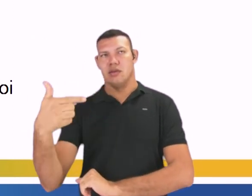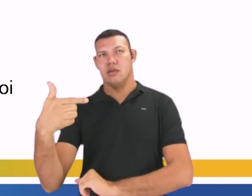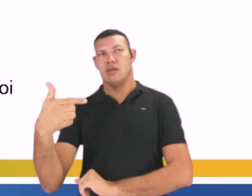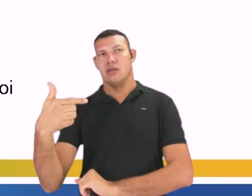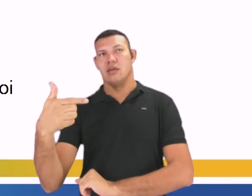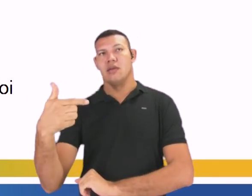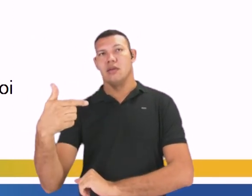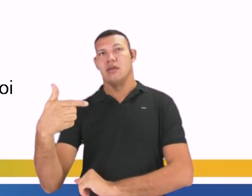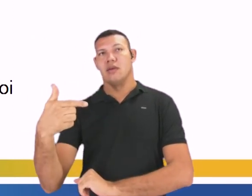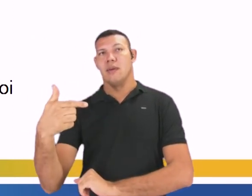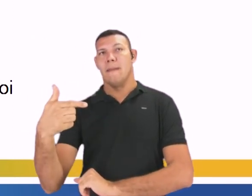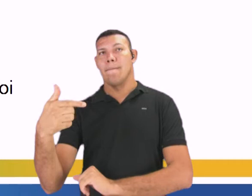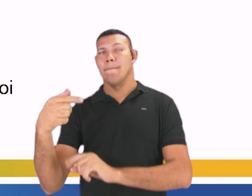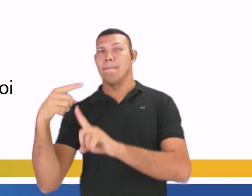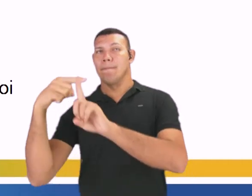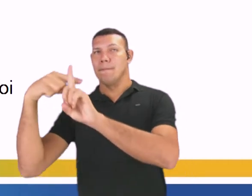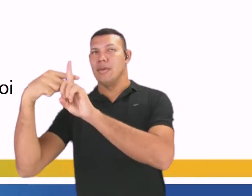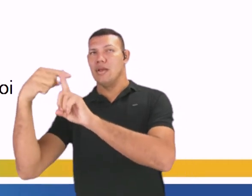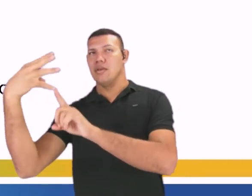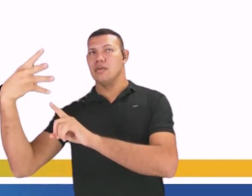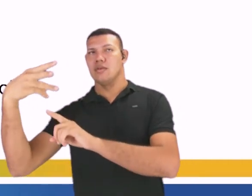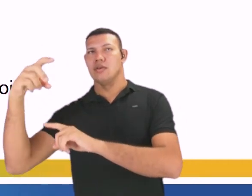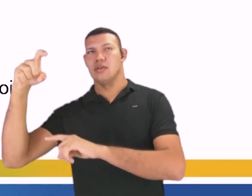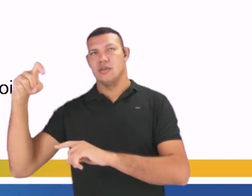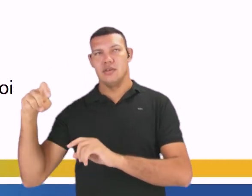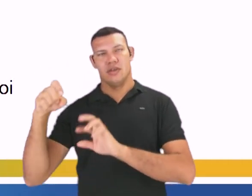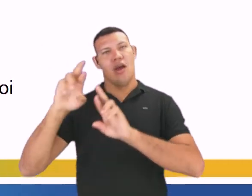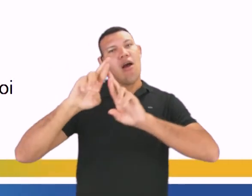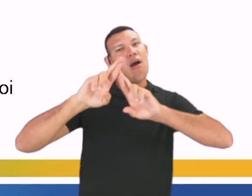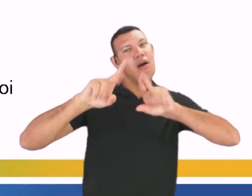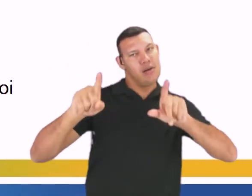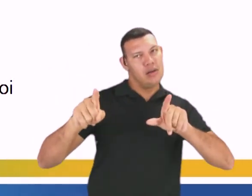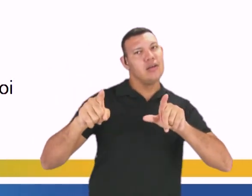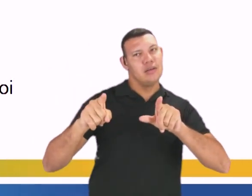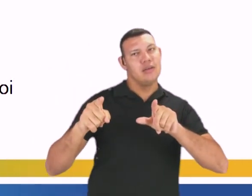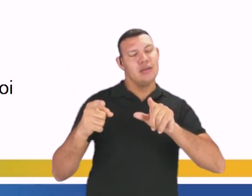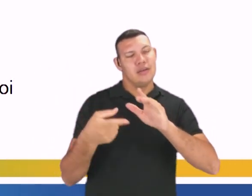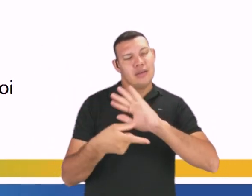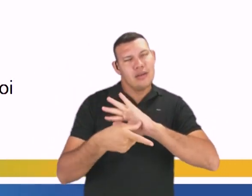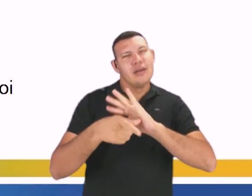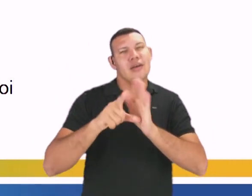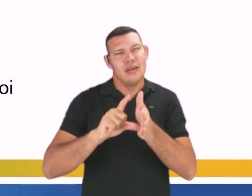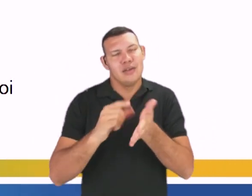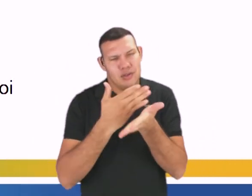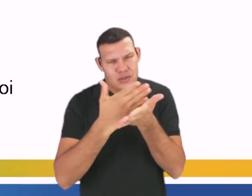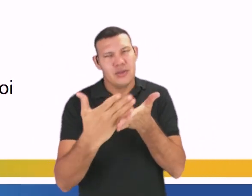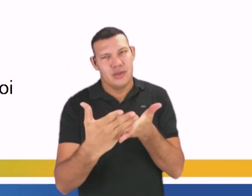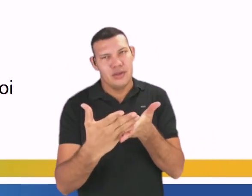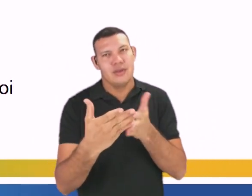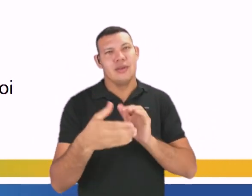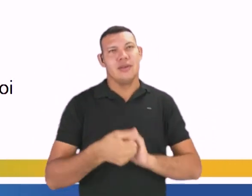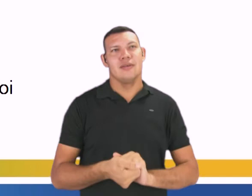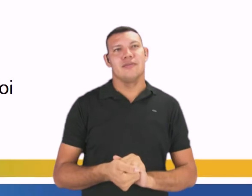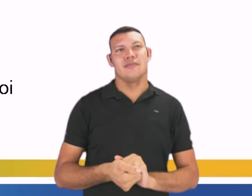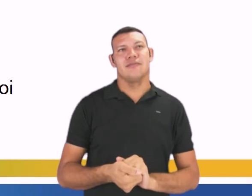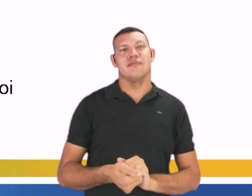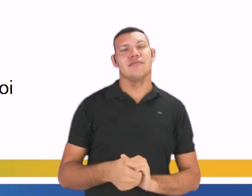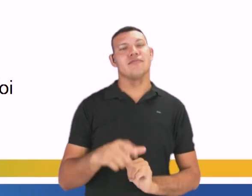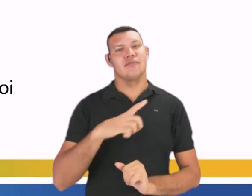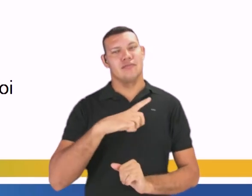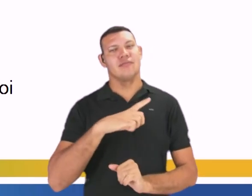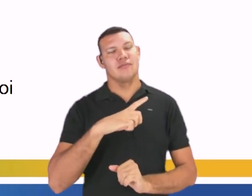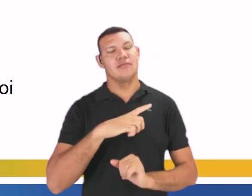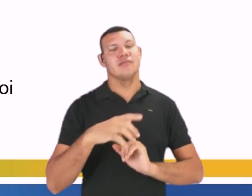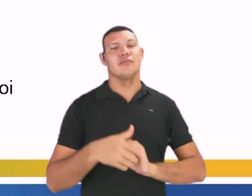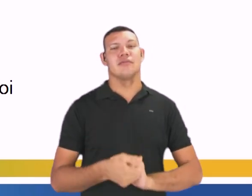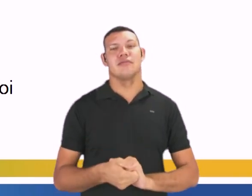E aí percebo que ela se difere lá da função inicial, onde nós tínhamos o denominador.